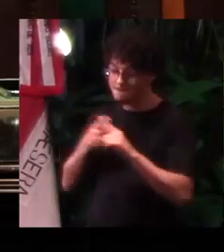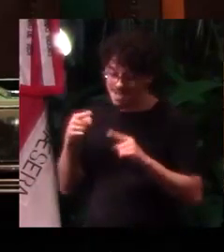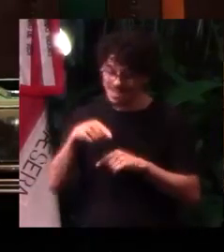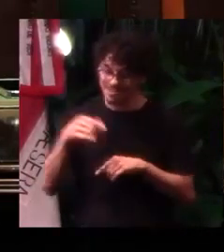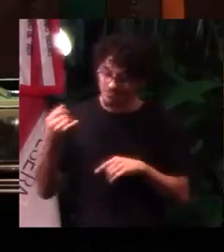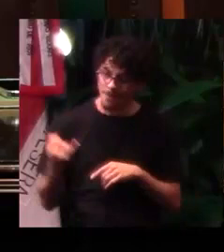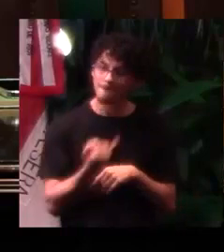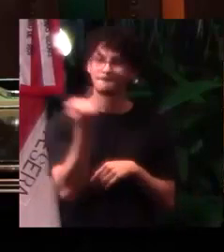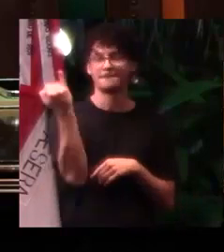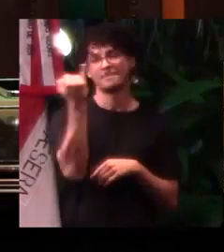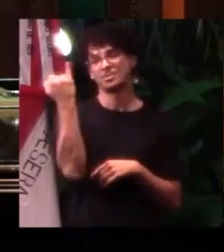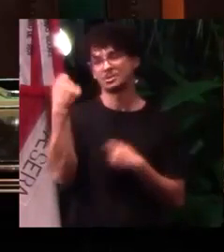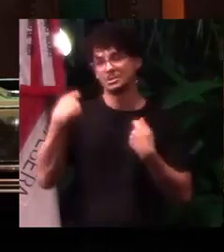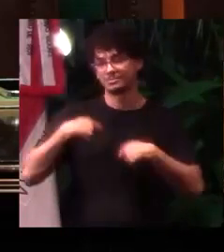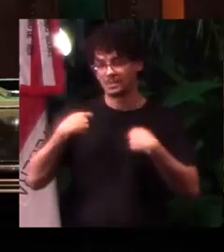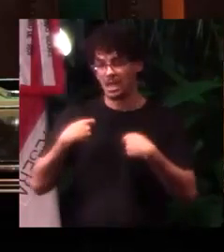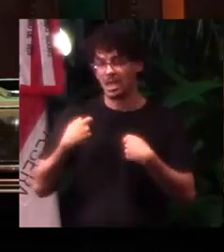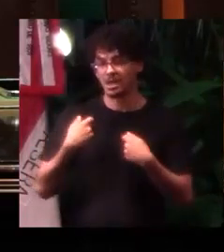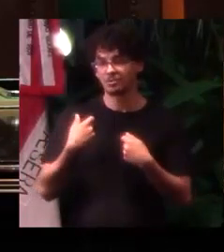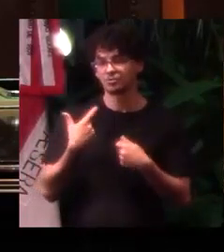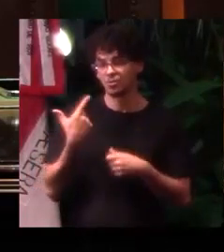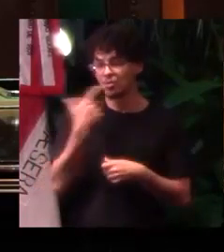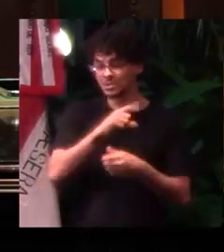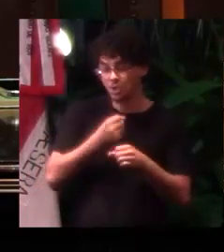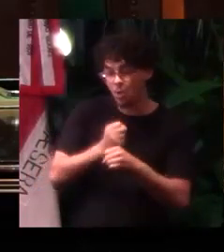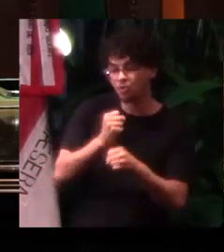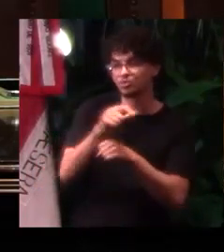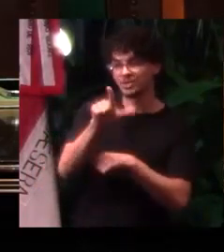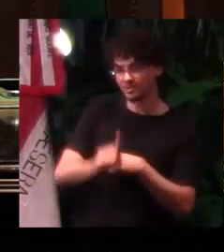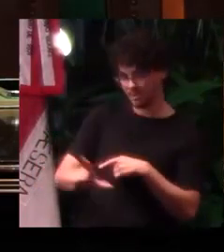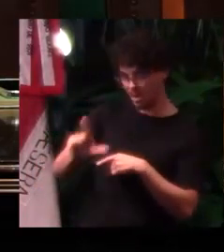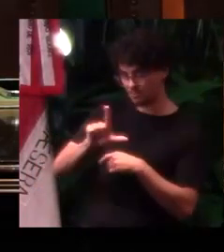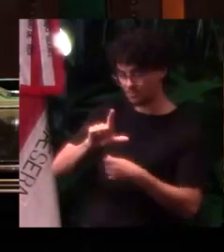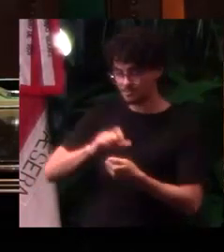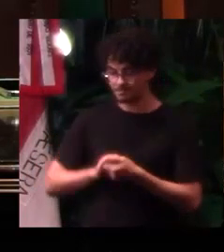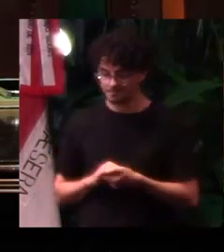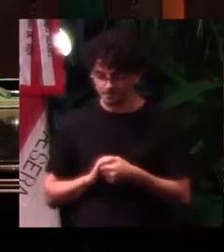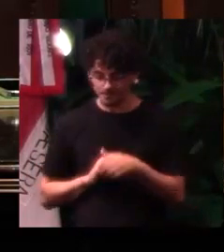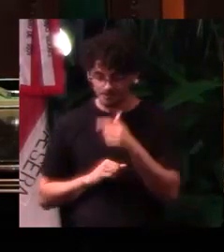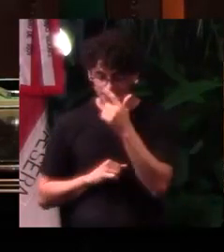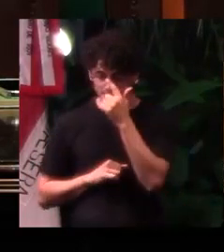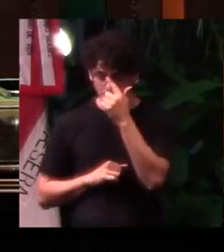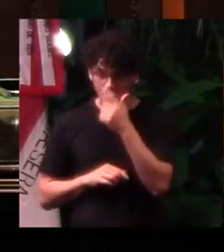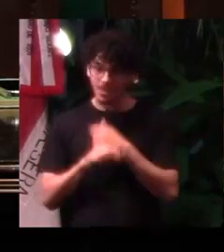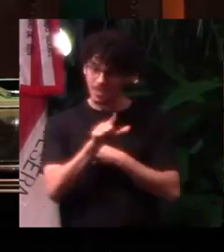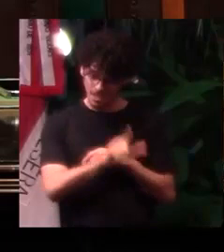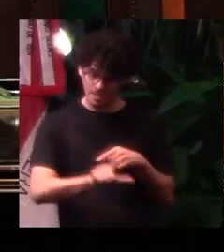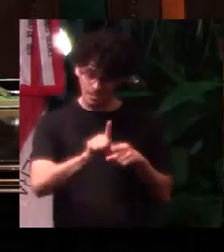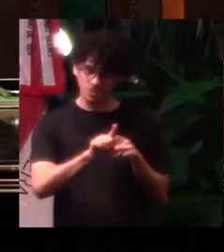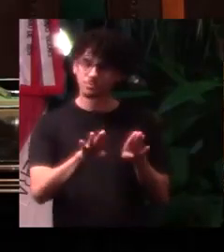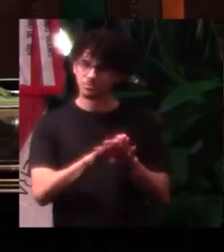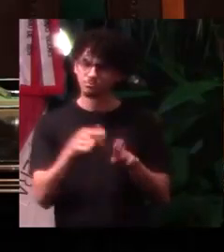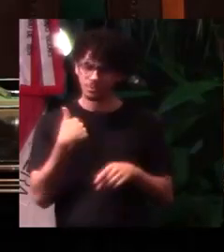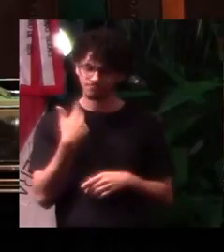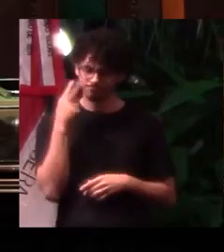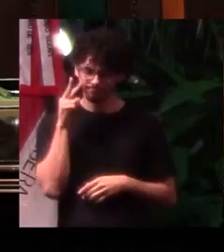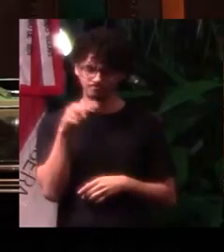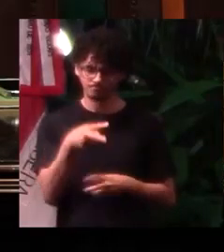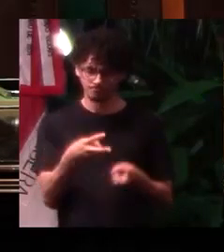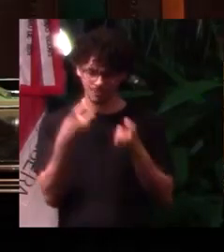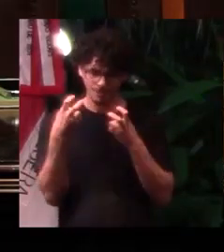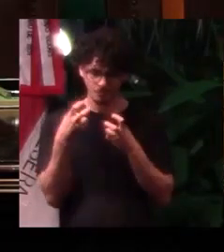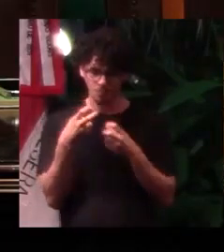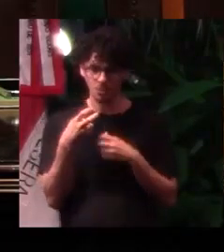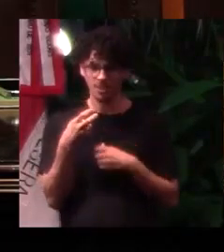para a literatura. E a literatura tem também, a meu ver, algo